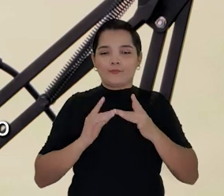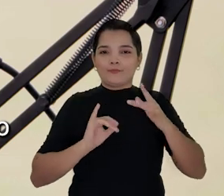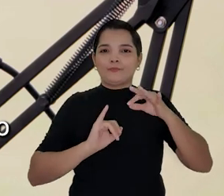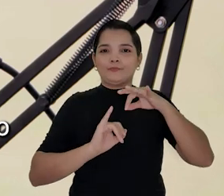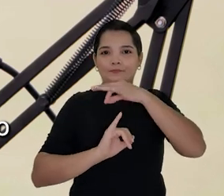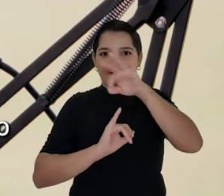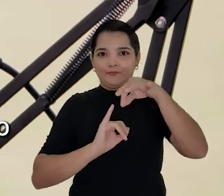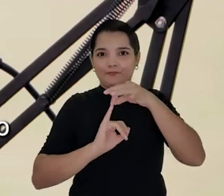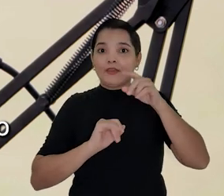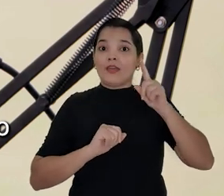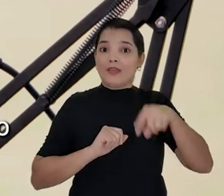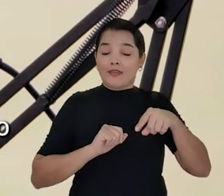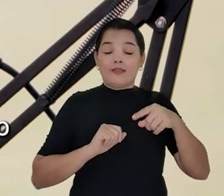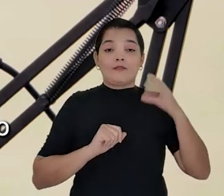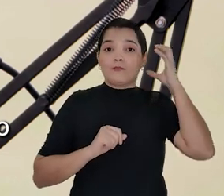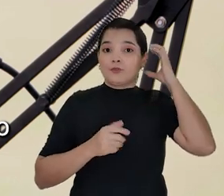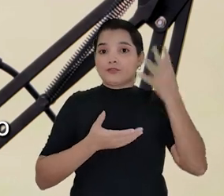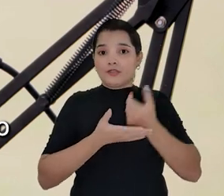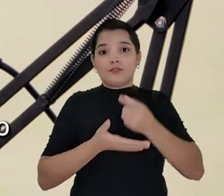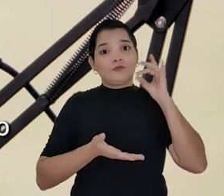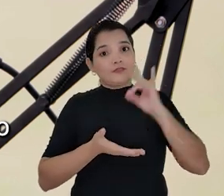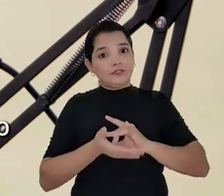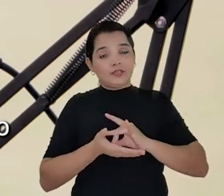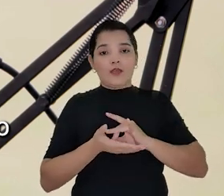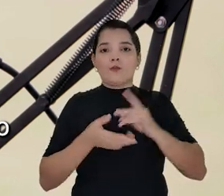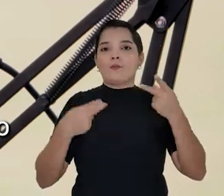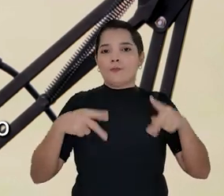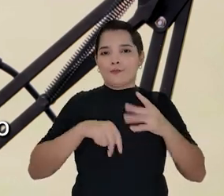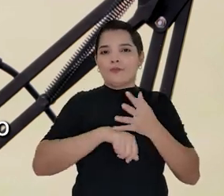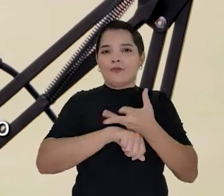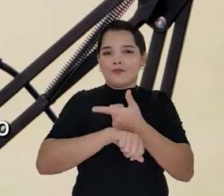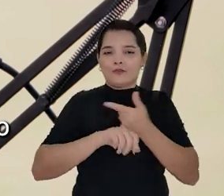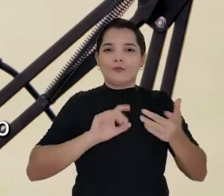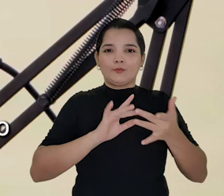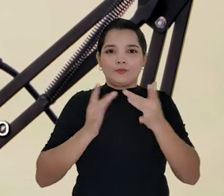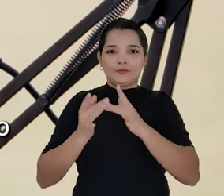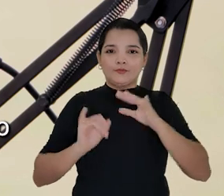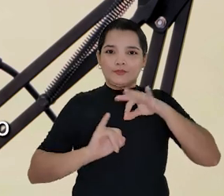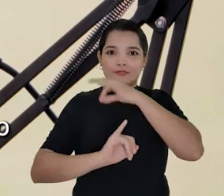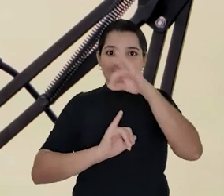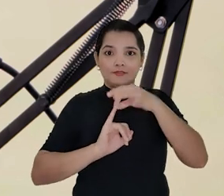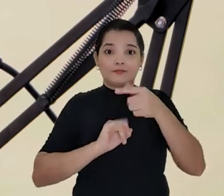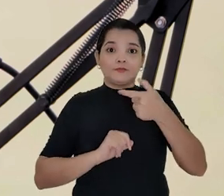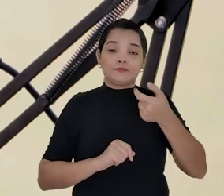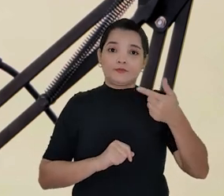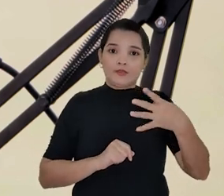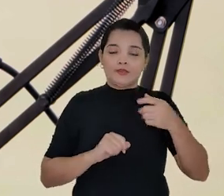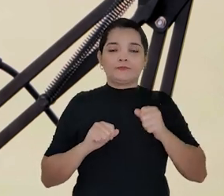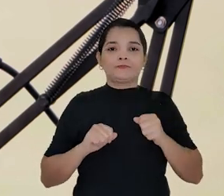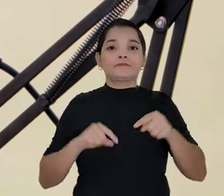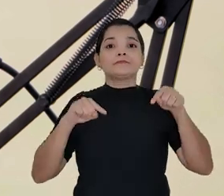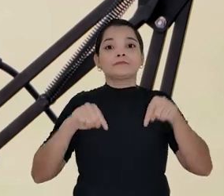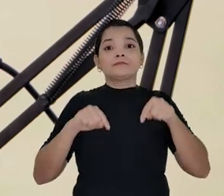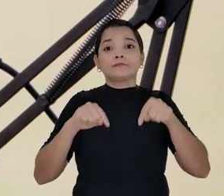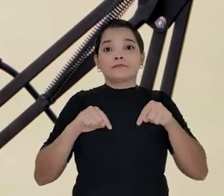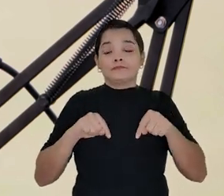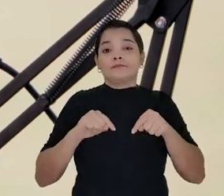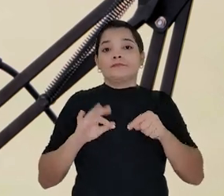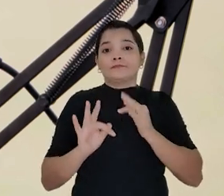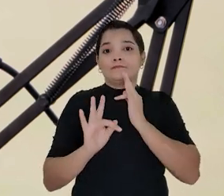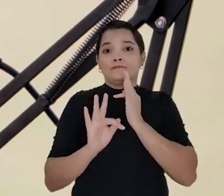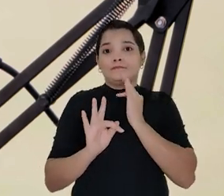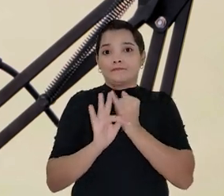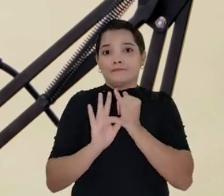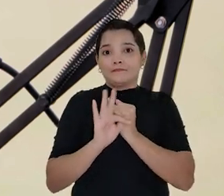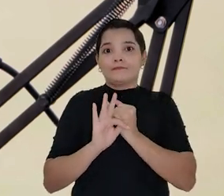ifs é o podcast oficial do evento conexões ifs 2024 o Instituto Federal do Espírito Santo se